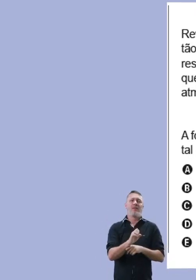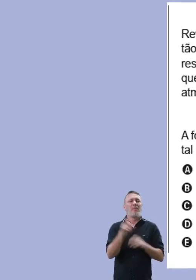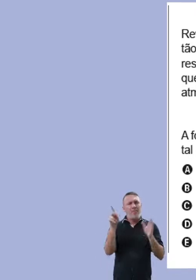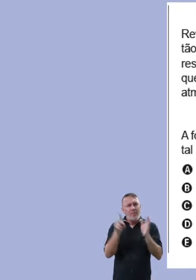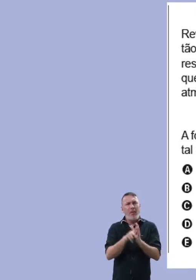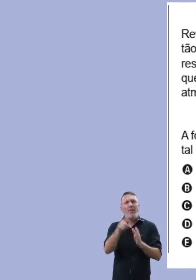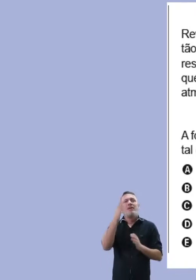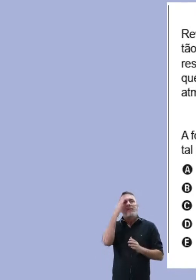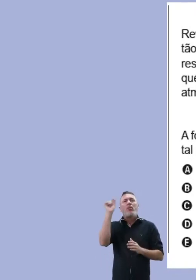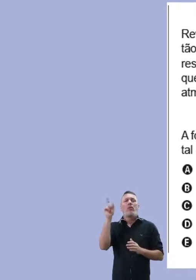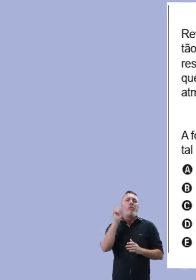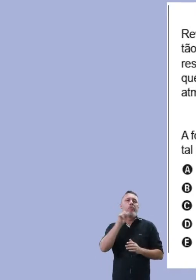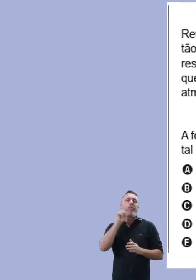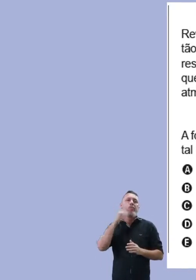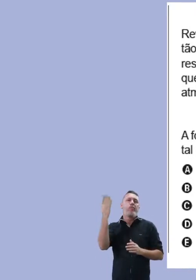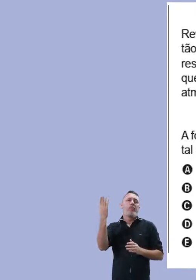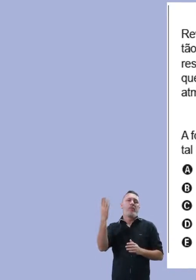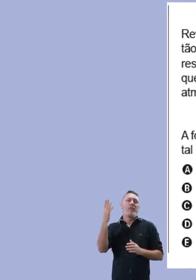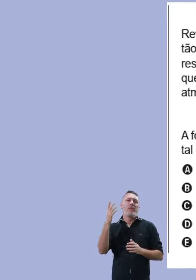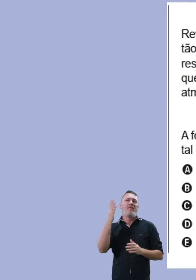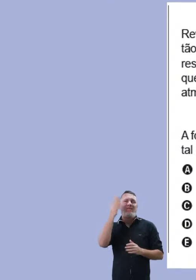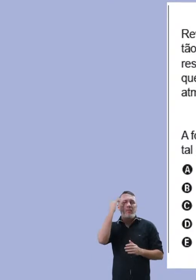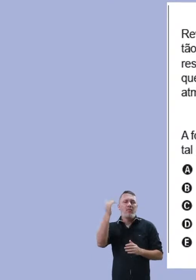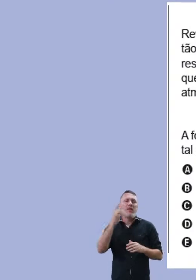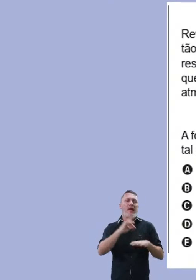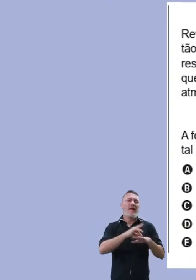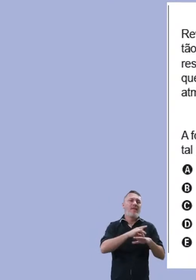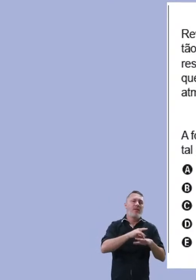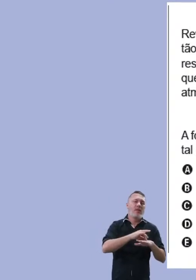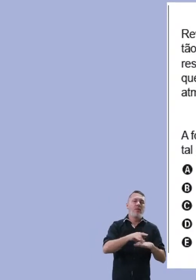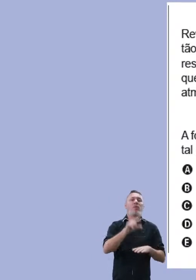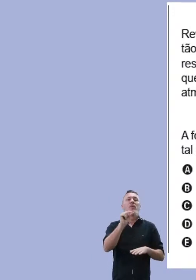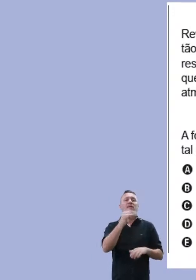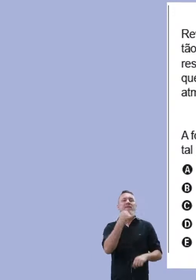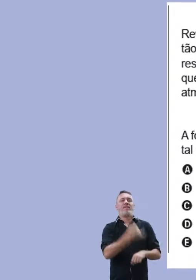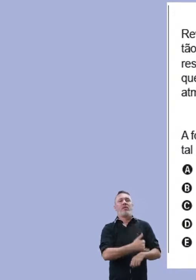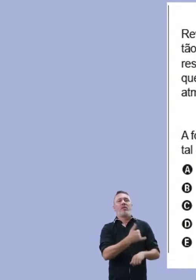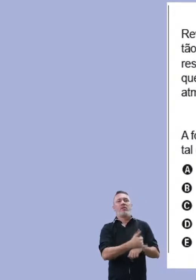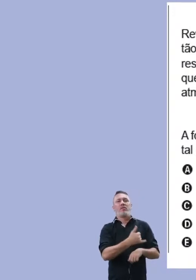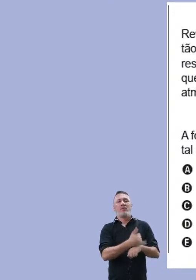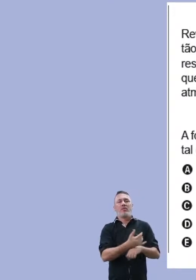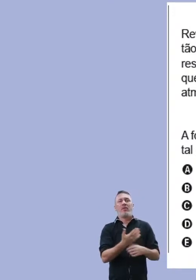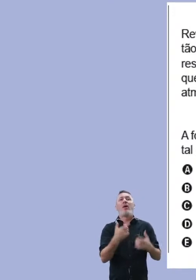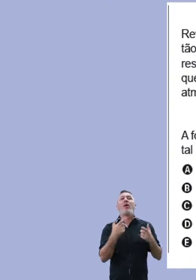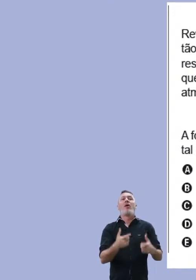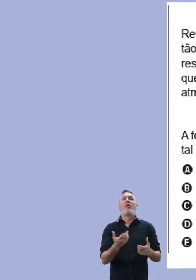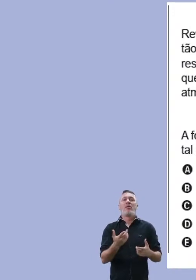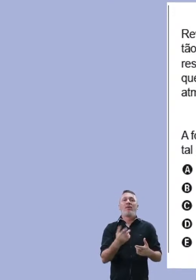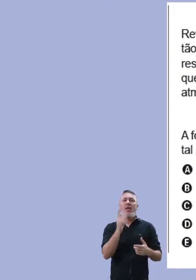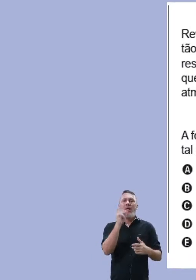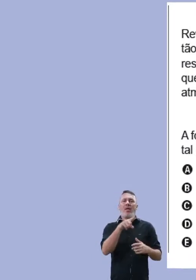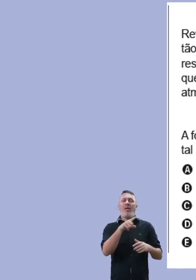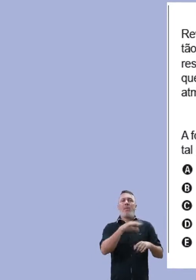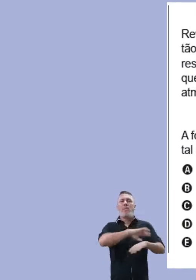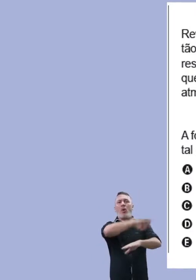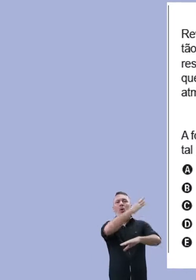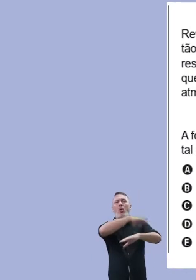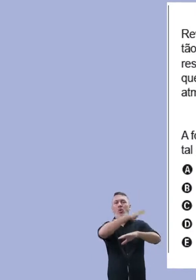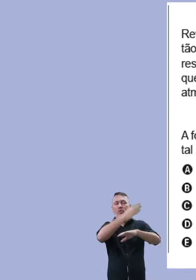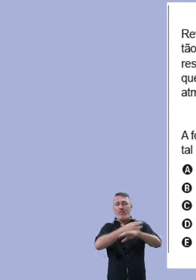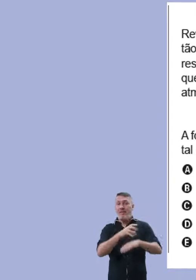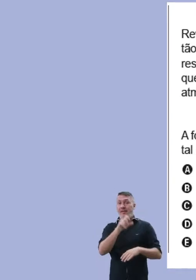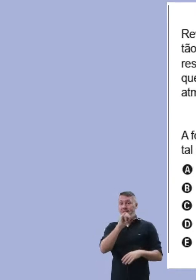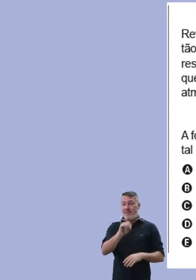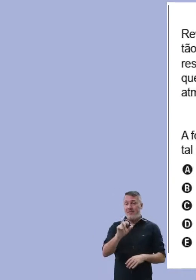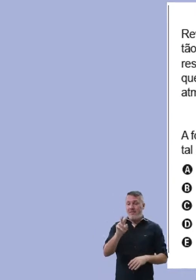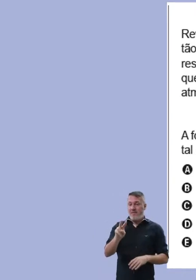Inglaterra, que era rica em carvão e ferro. Carvão ficava em jazidas. Olha só, fala de reservas. Se você falar que é carvão vegetal,